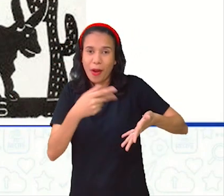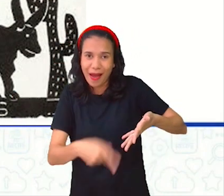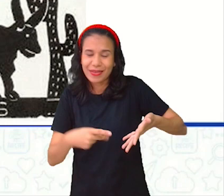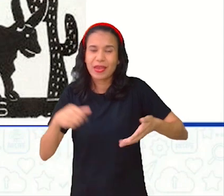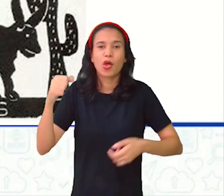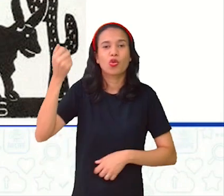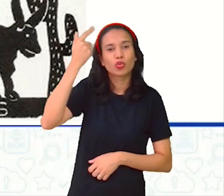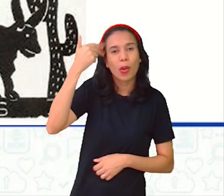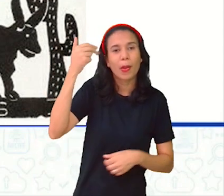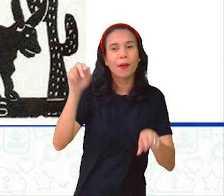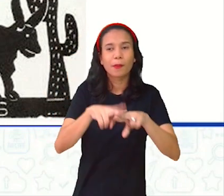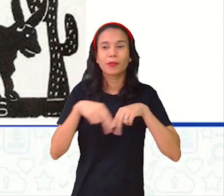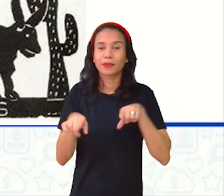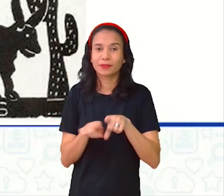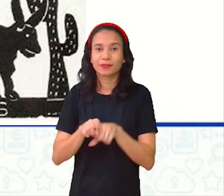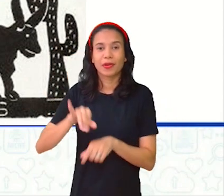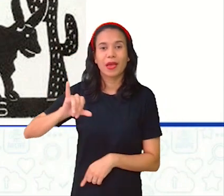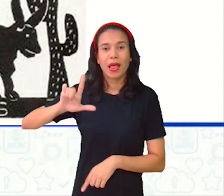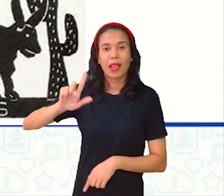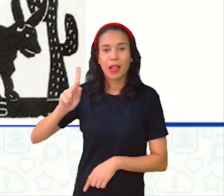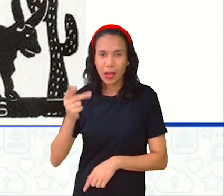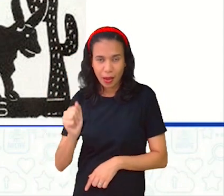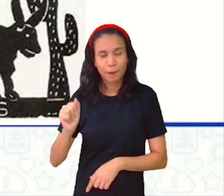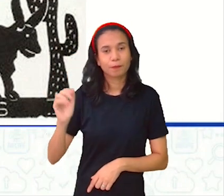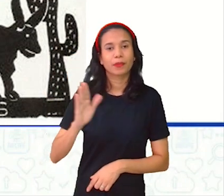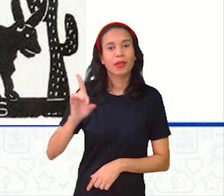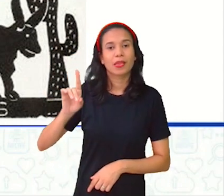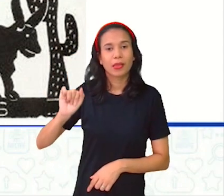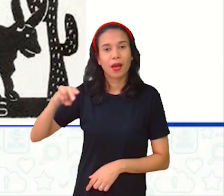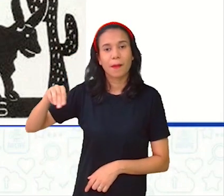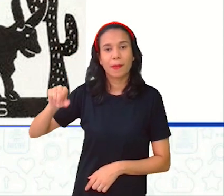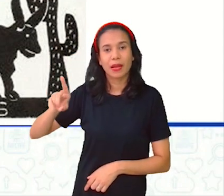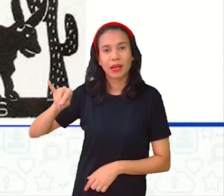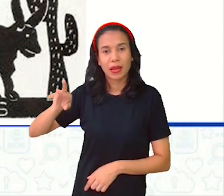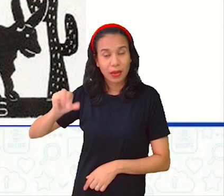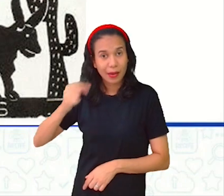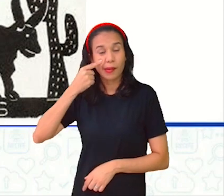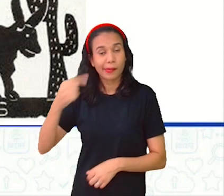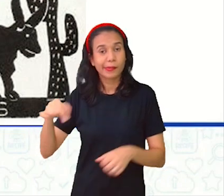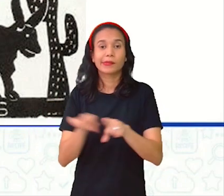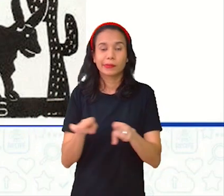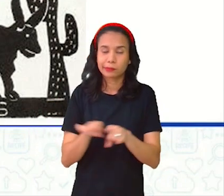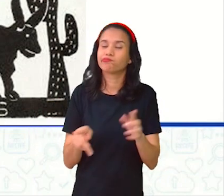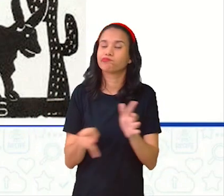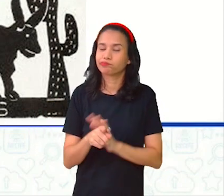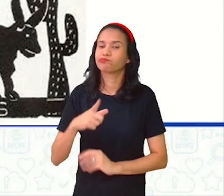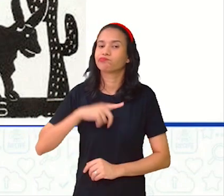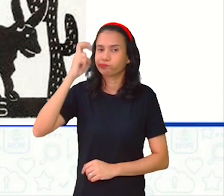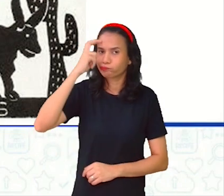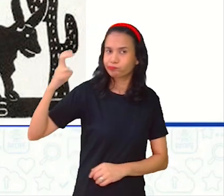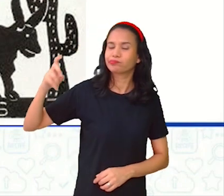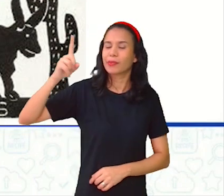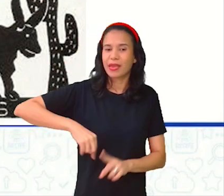Nordeste e na Ilha da Madeira, que também foi uma ilha que foi colonizada pelos portugueses, nos Açores. Então, mas é